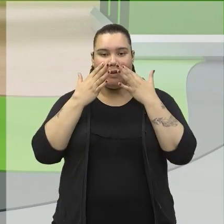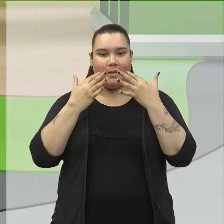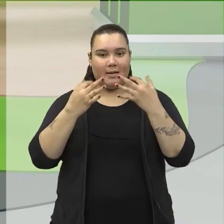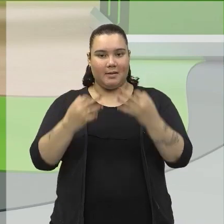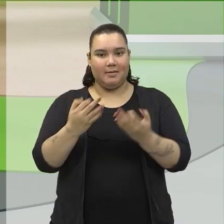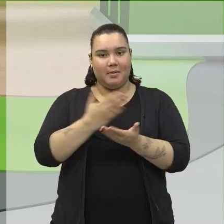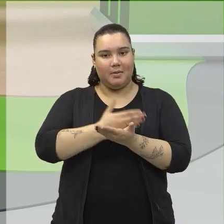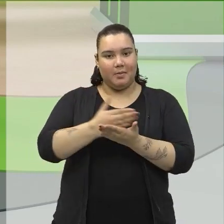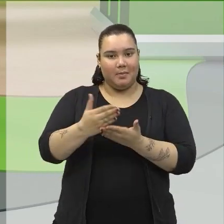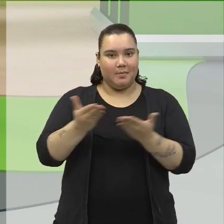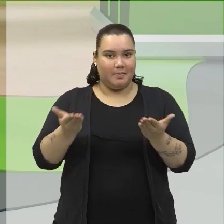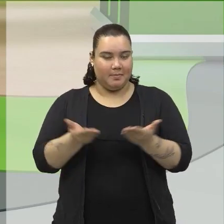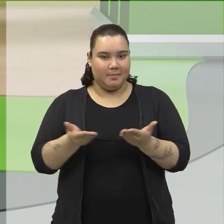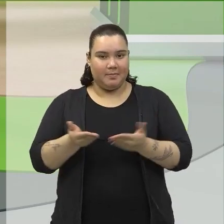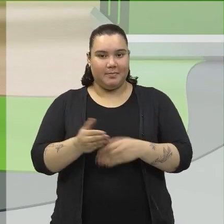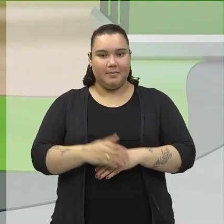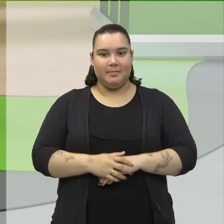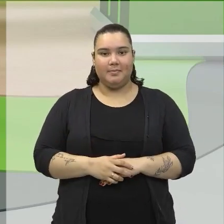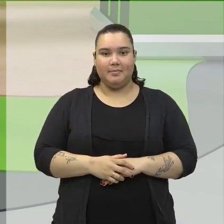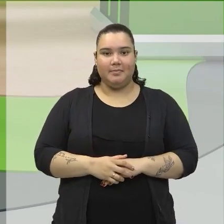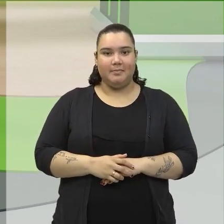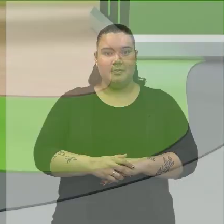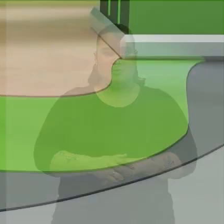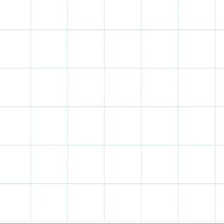ligados, acompanhem aí que a nossa aula começa agora.